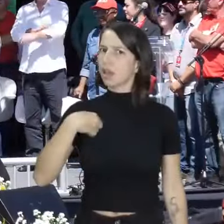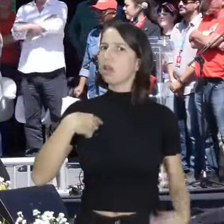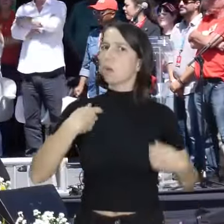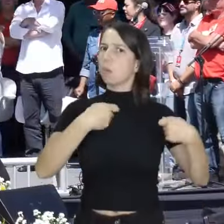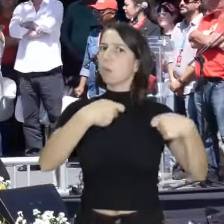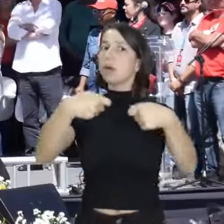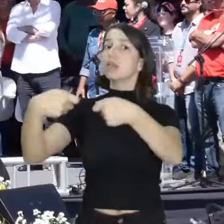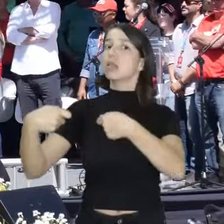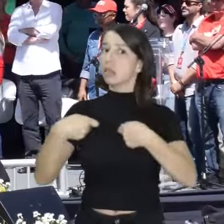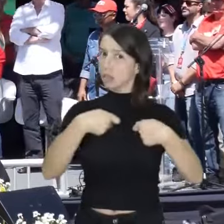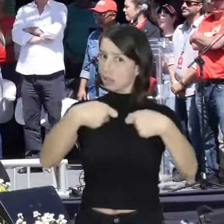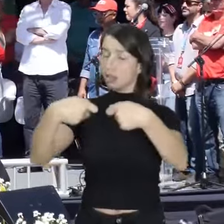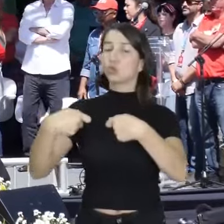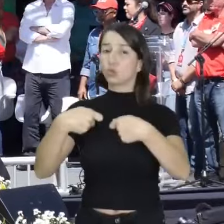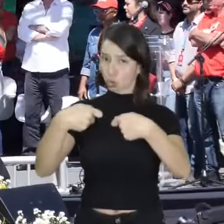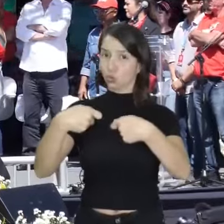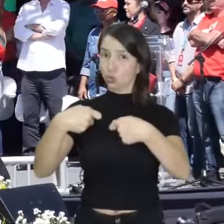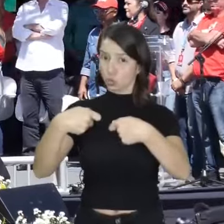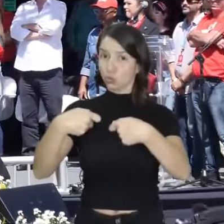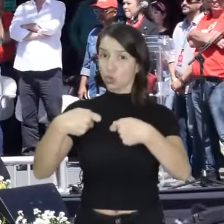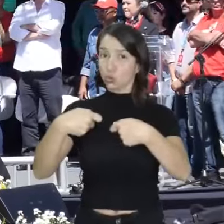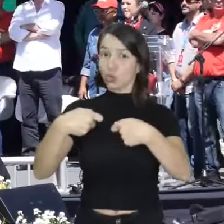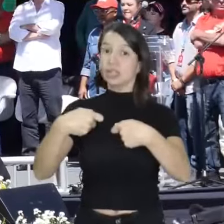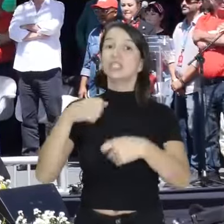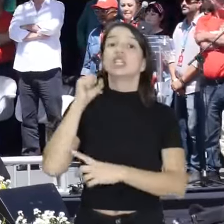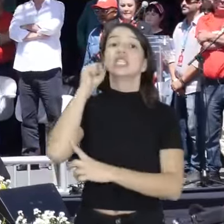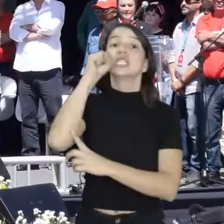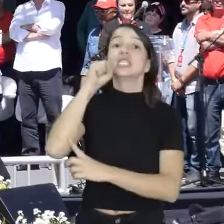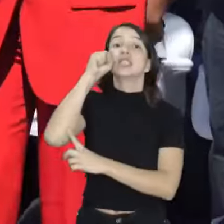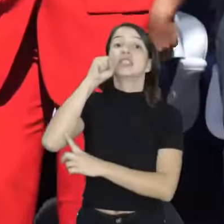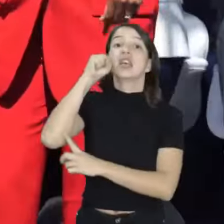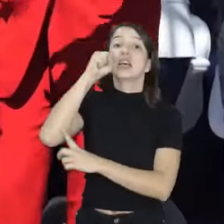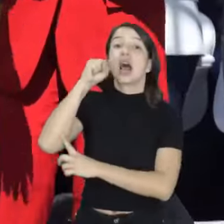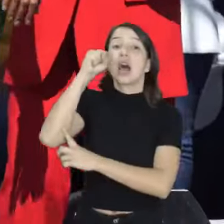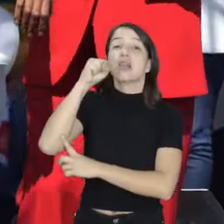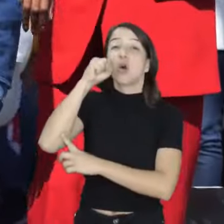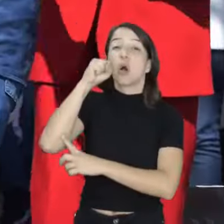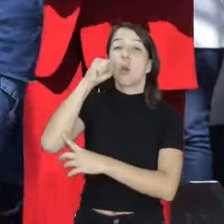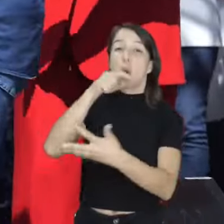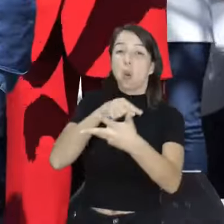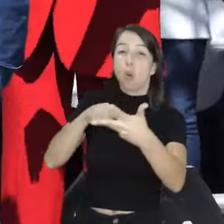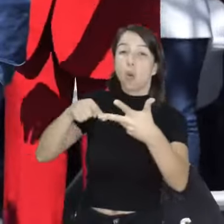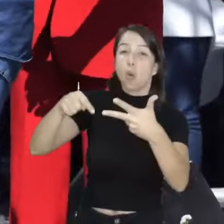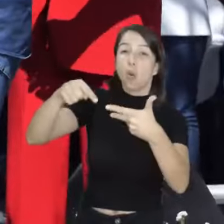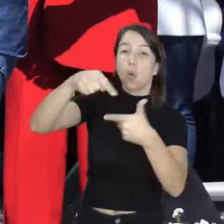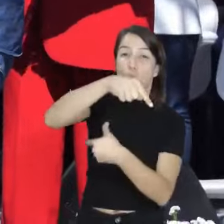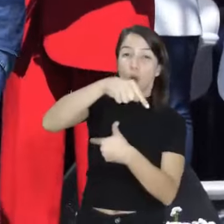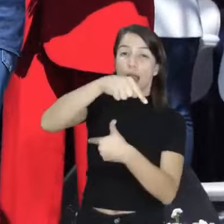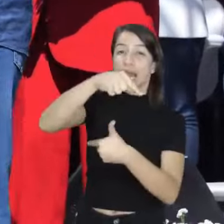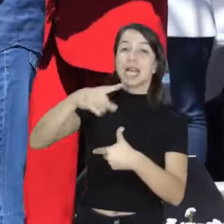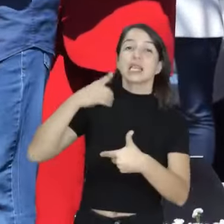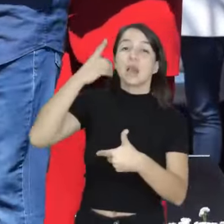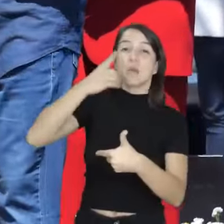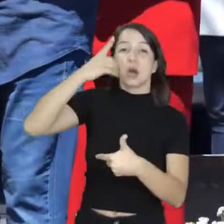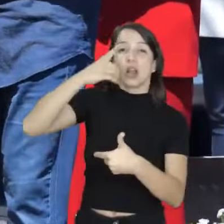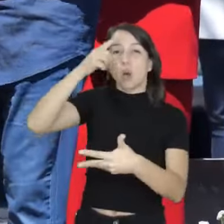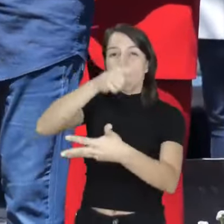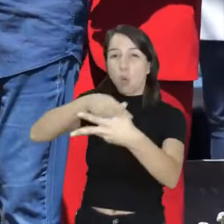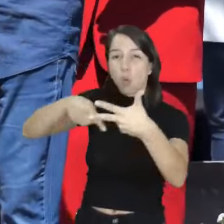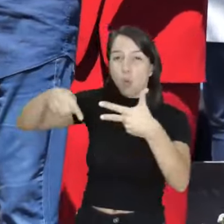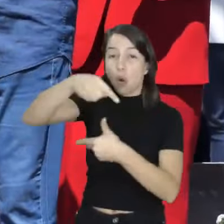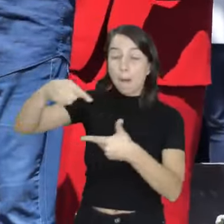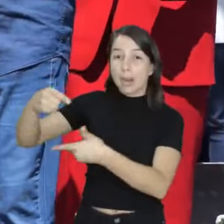eu preciso de senador e eu preciso de deputados e deputadas. Então é importante vocês terem